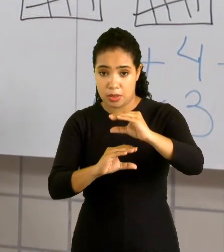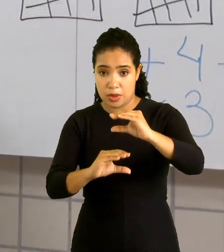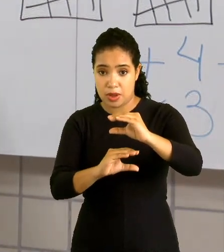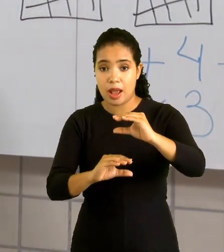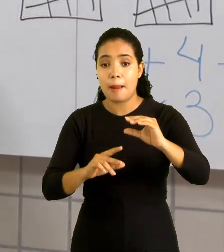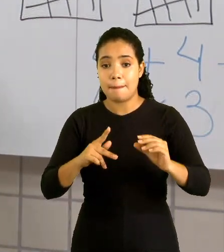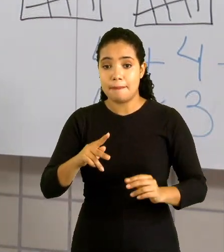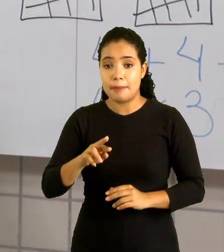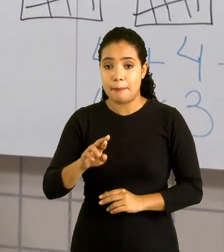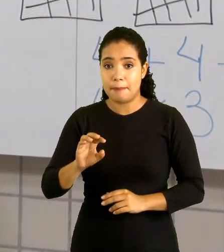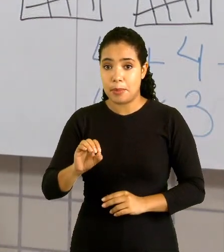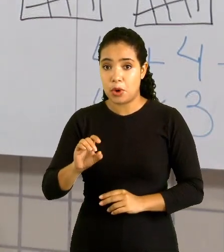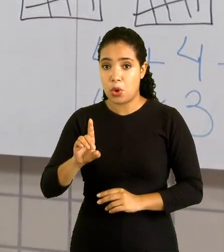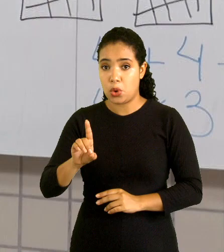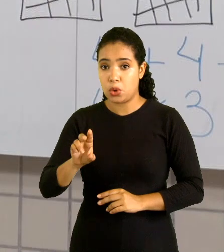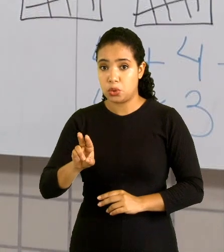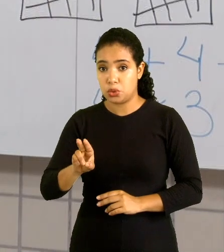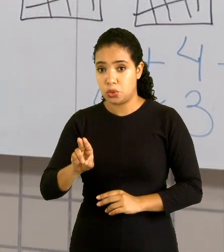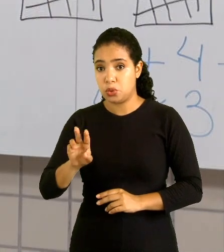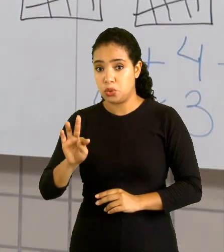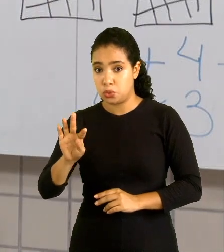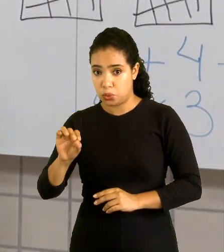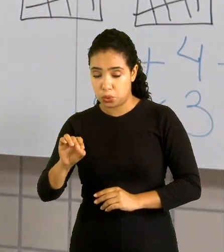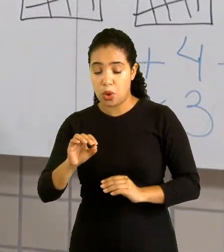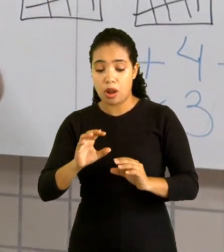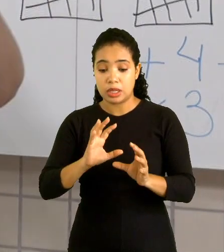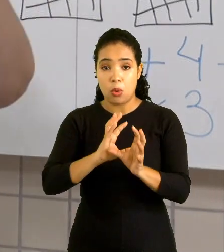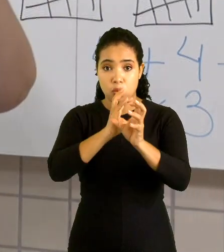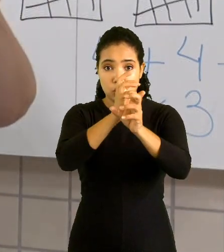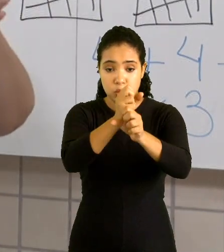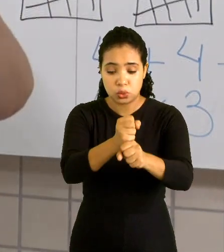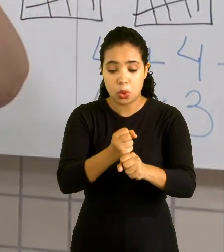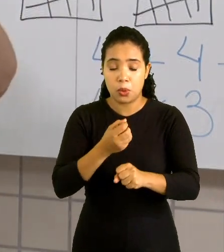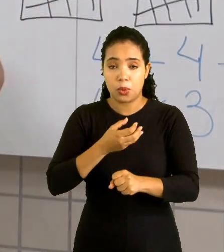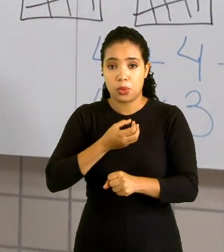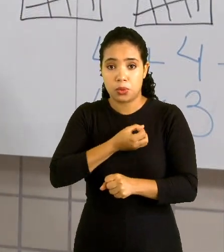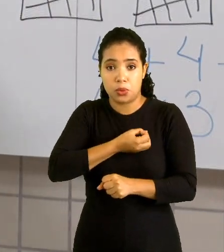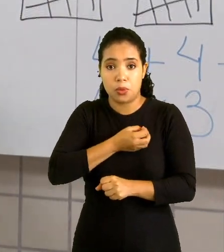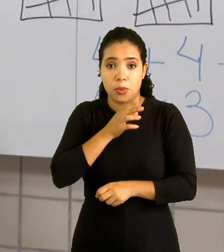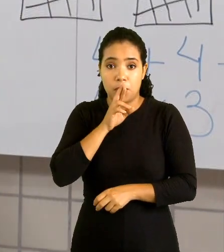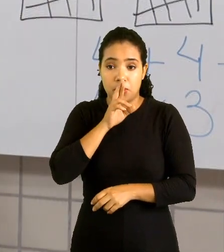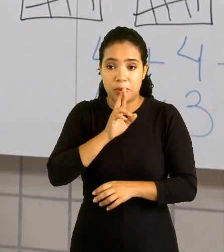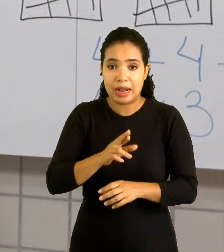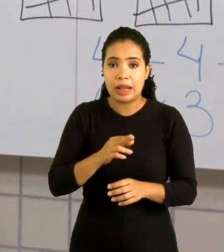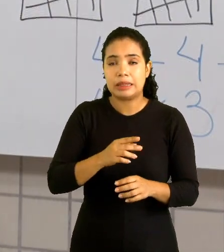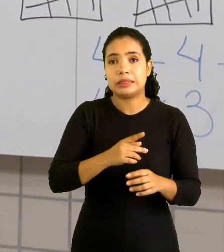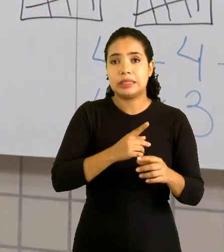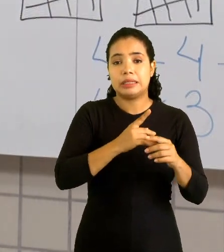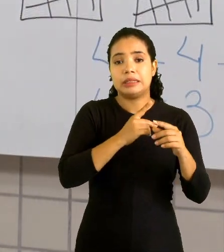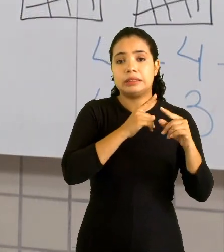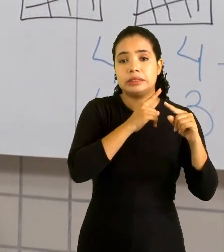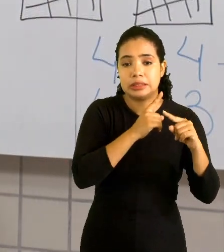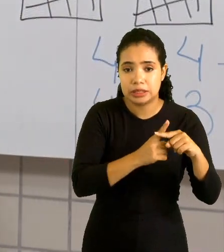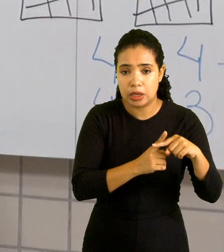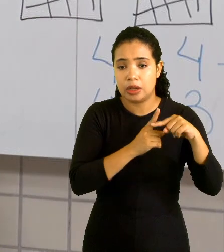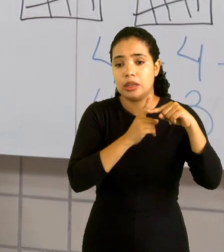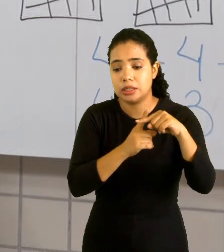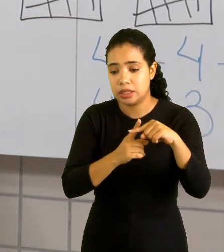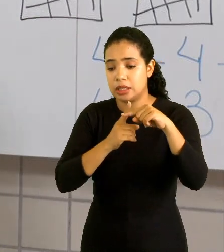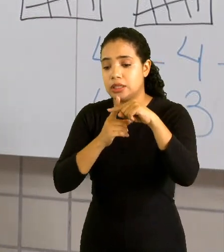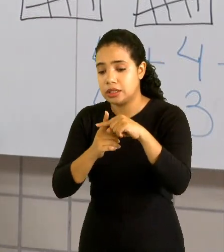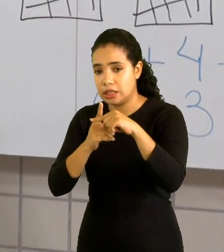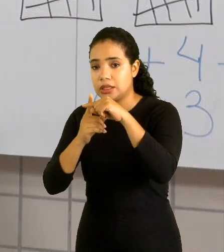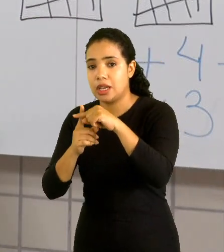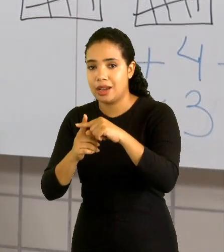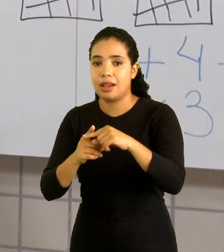a soma de números iguais. Para a gente não ficar somando muitas vezes um número, a gente usa